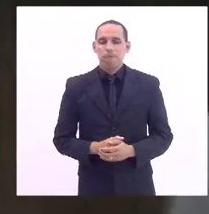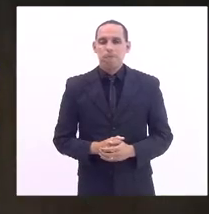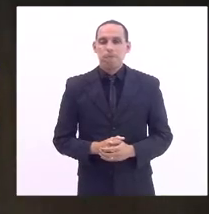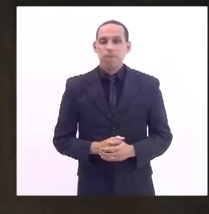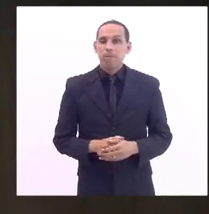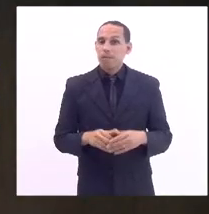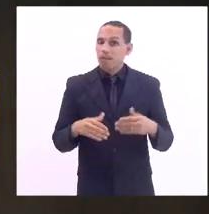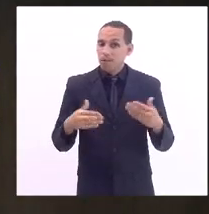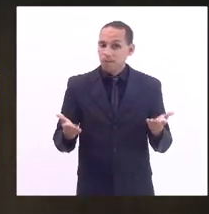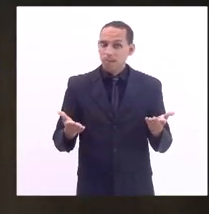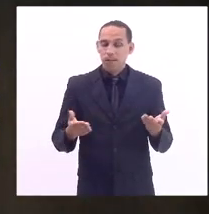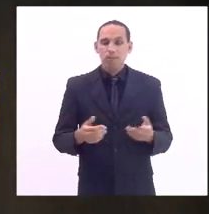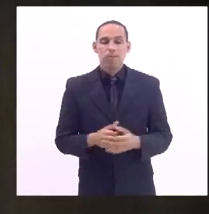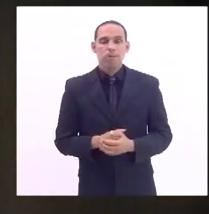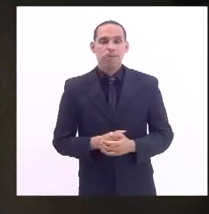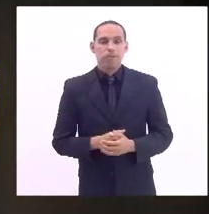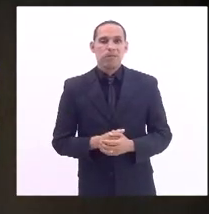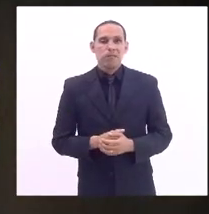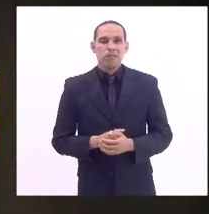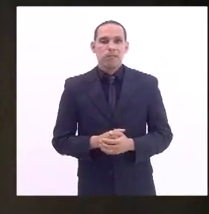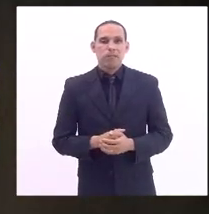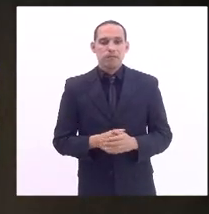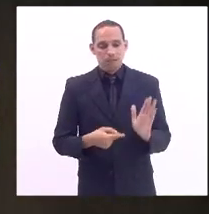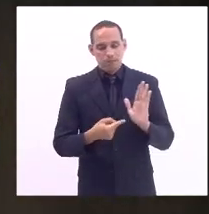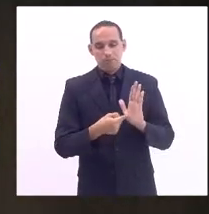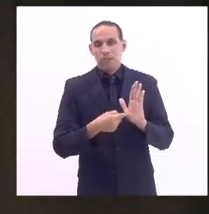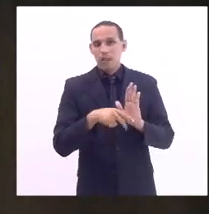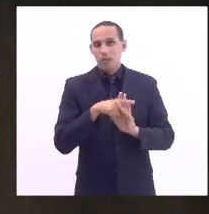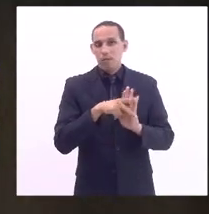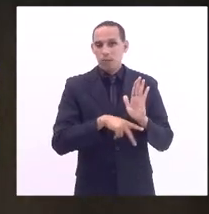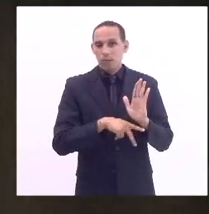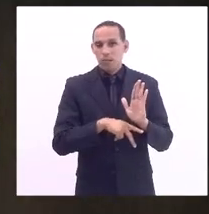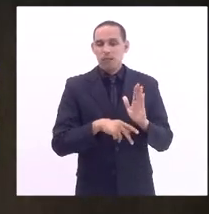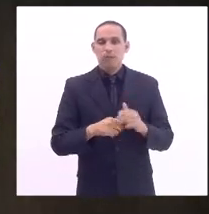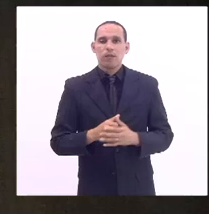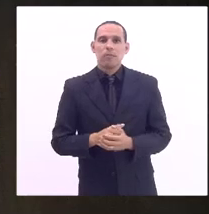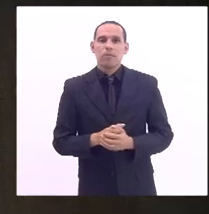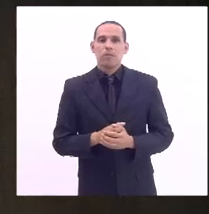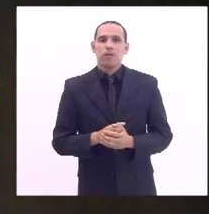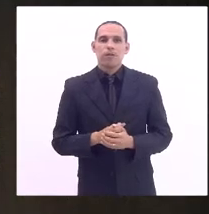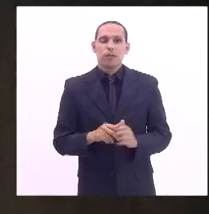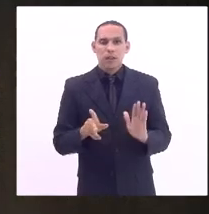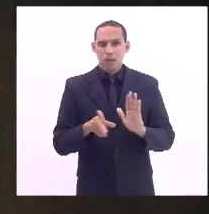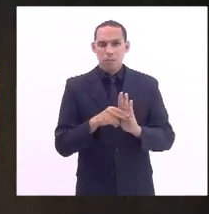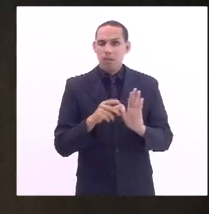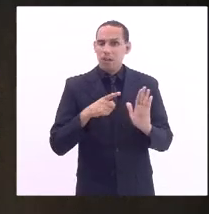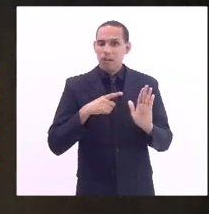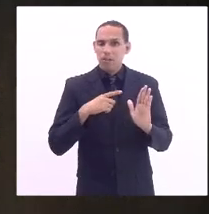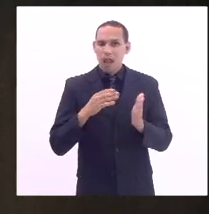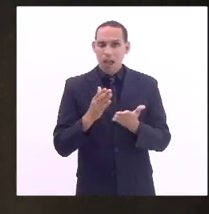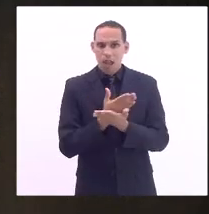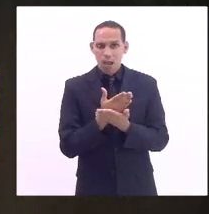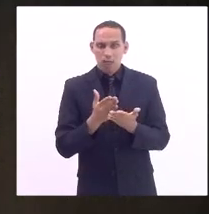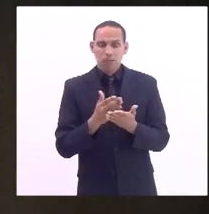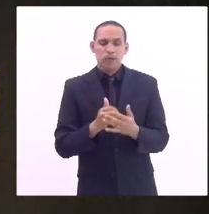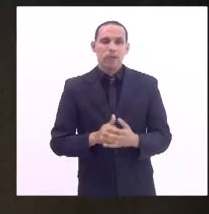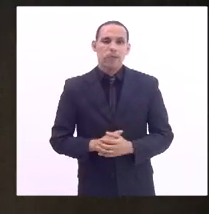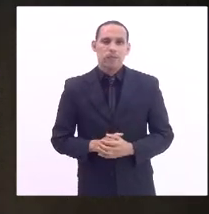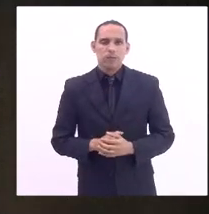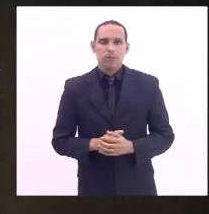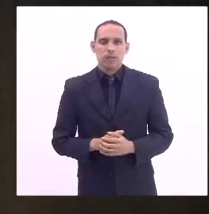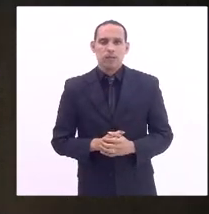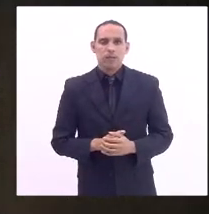Assim mesmo, o projeto recebeu algumas emendas